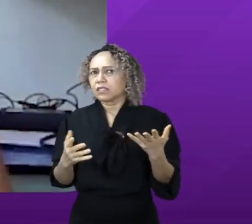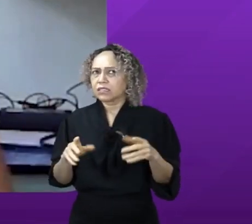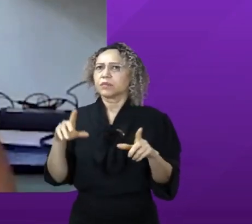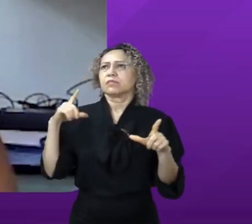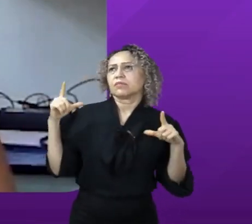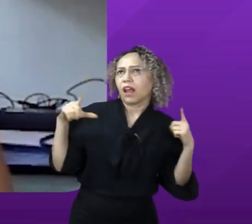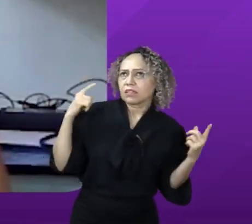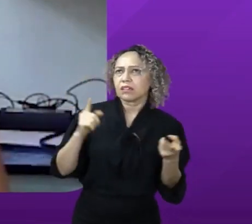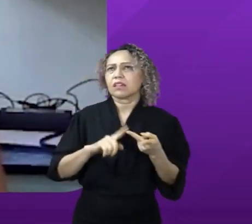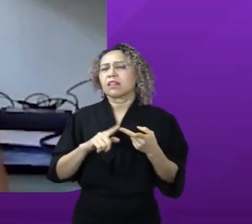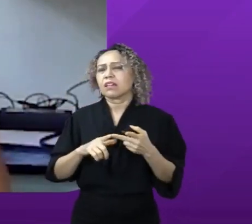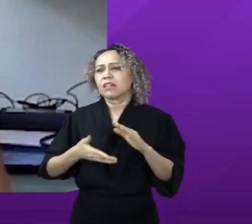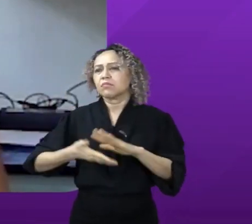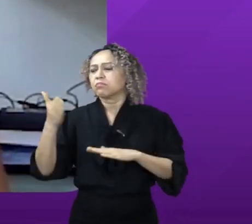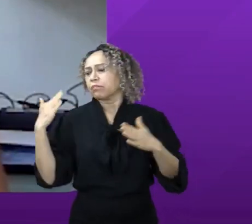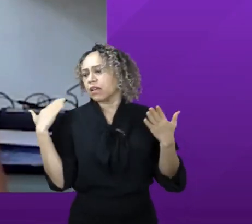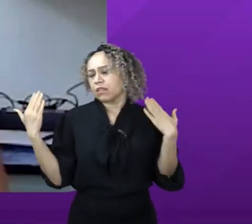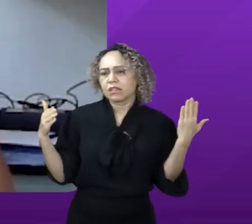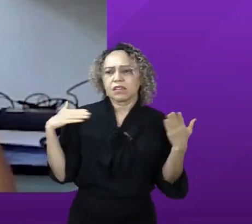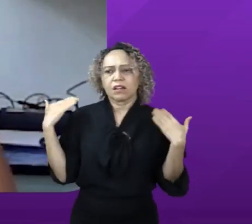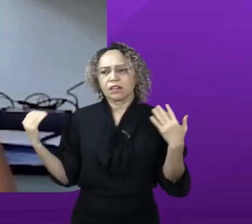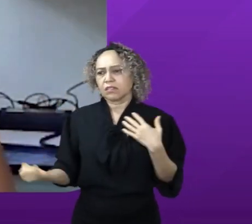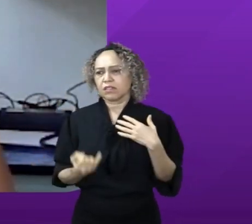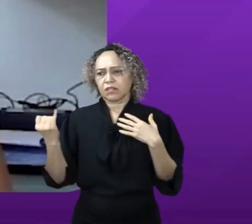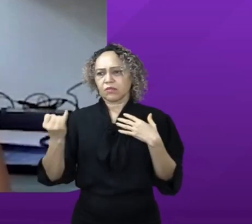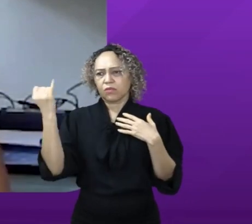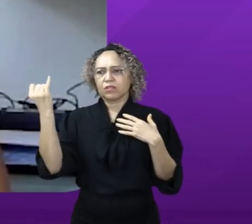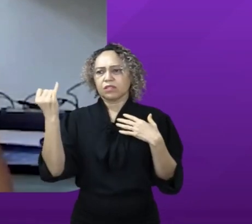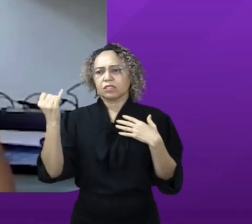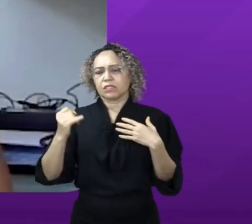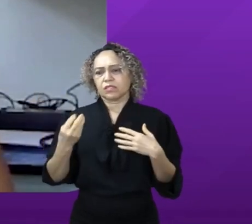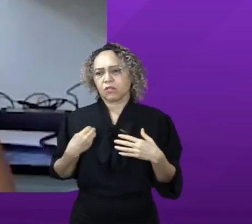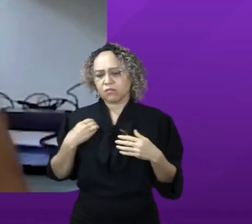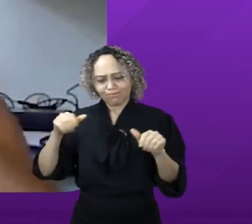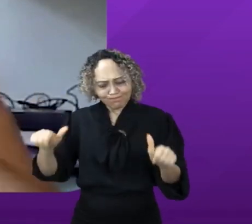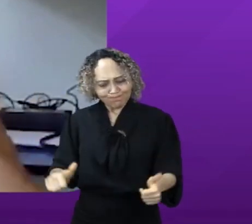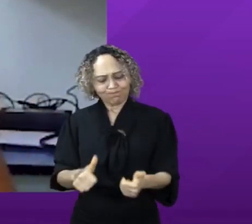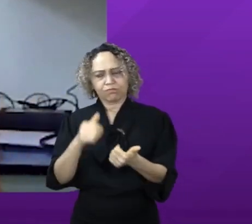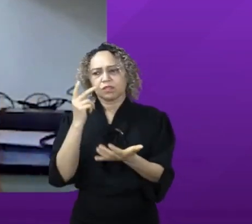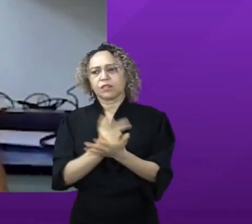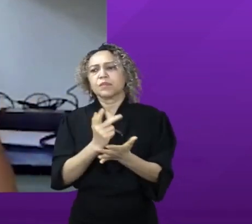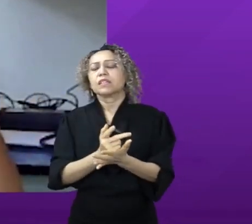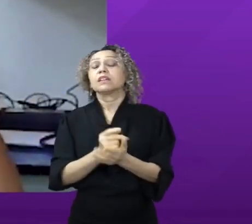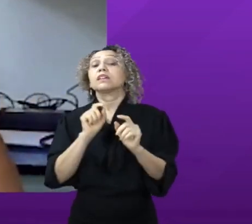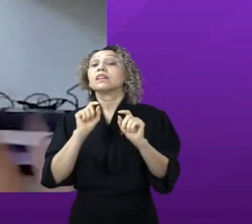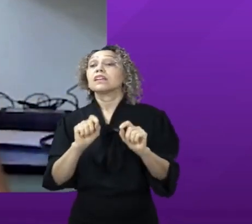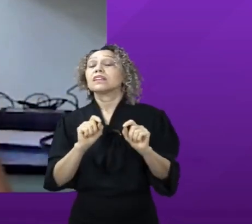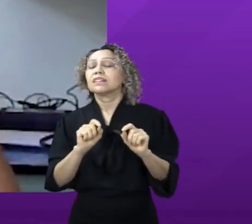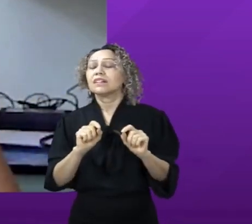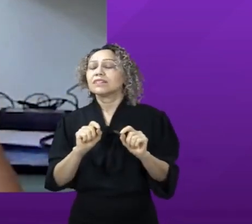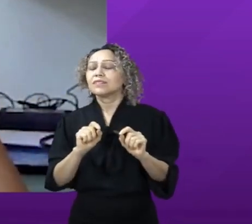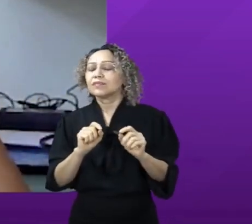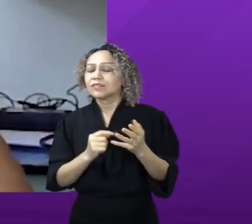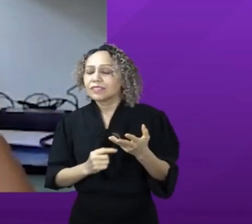de sair de casa. É importante você ter uma qualidade de vida para manter isso. E tudo isso